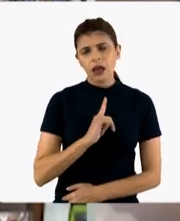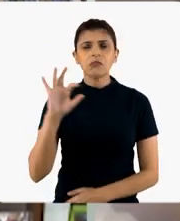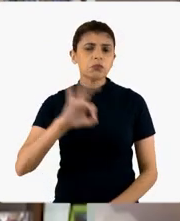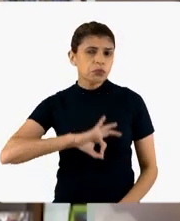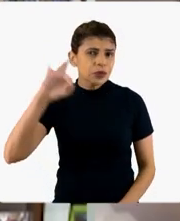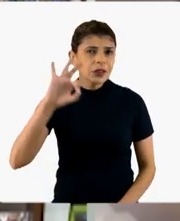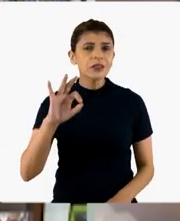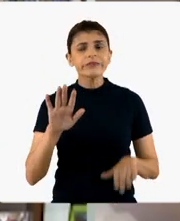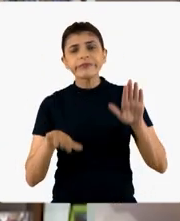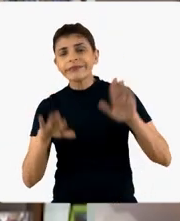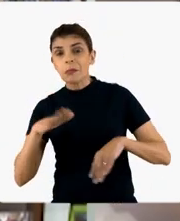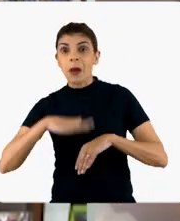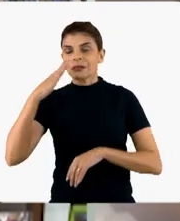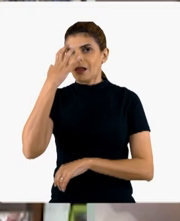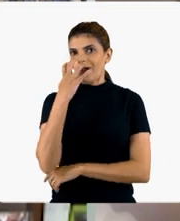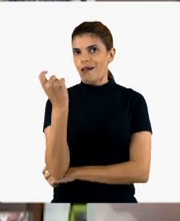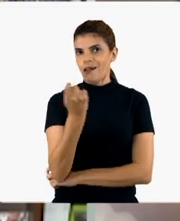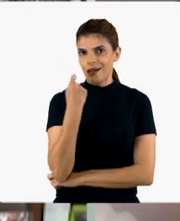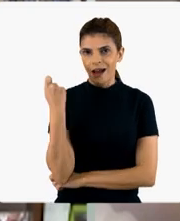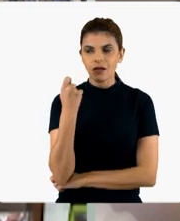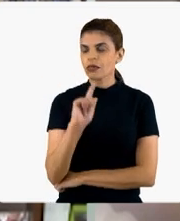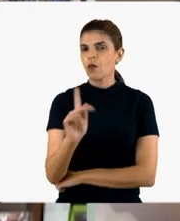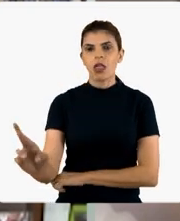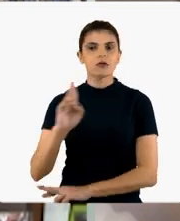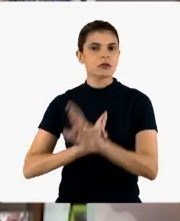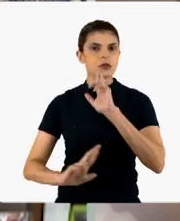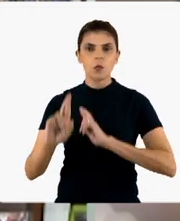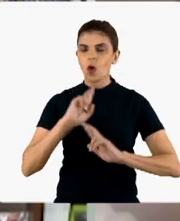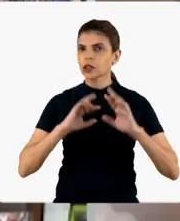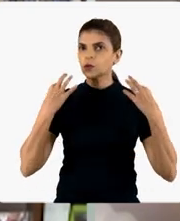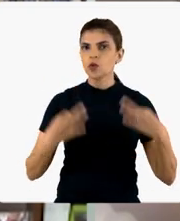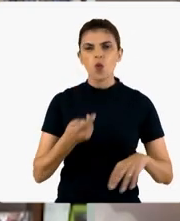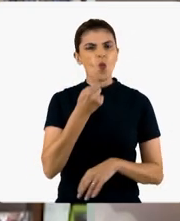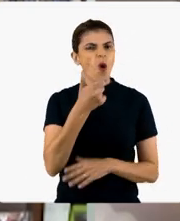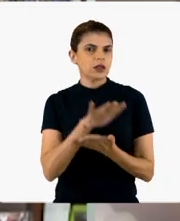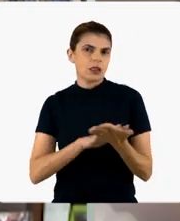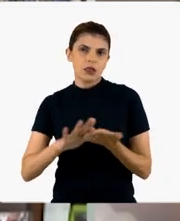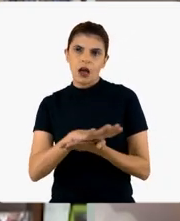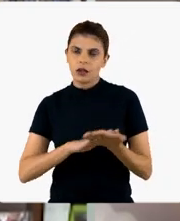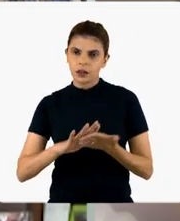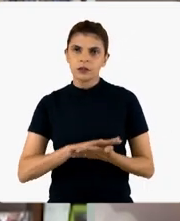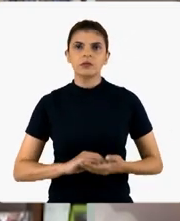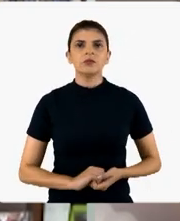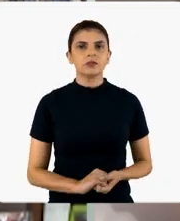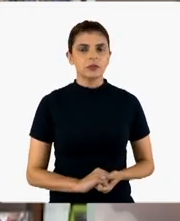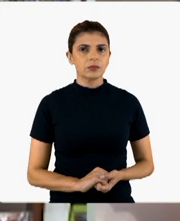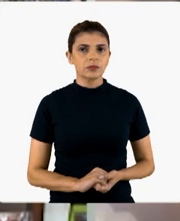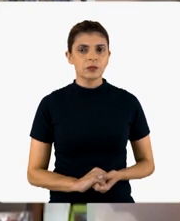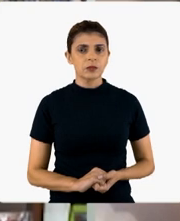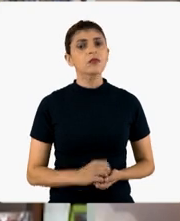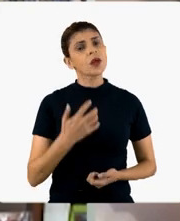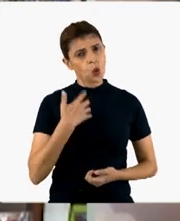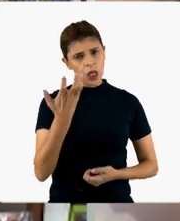E a gente tem uma taxa razoável, principalmente naqueles mais graves, e que aí ele responde quase nada, vamos dizer assim, à